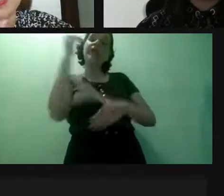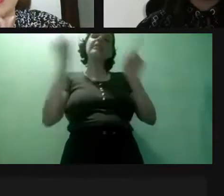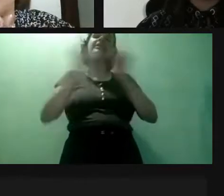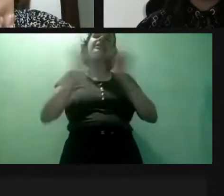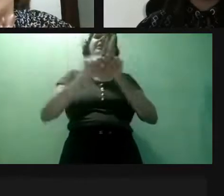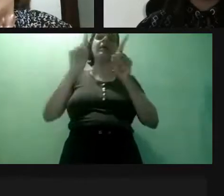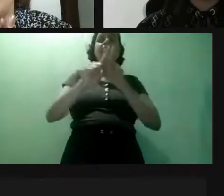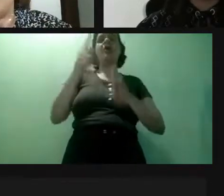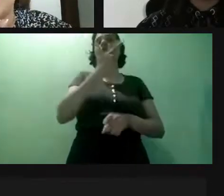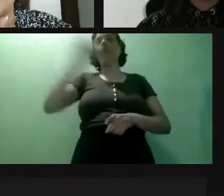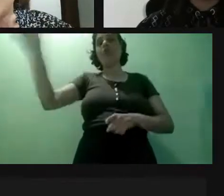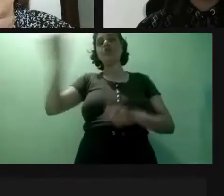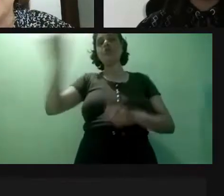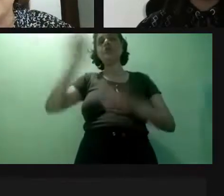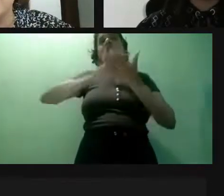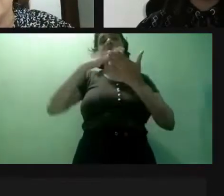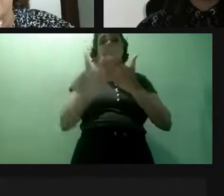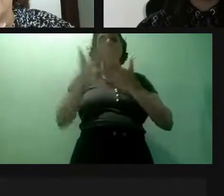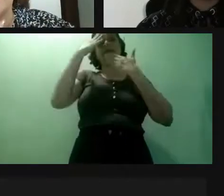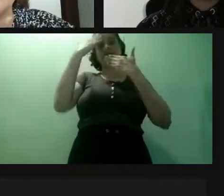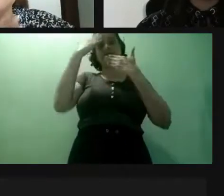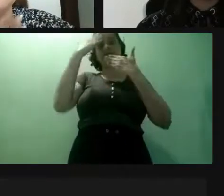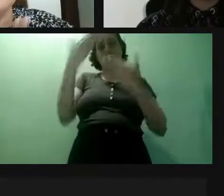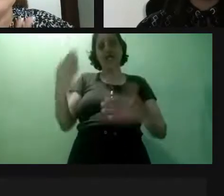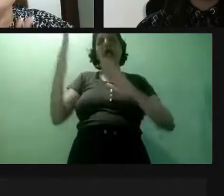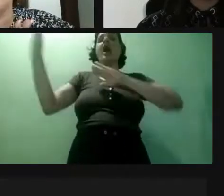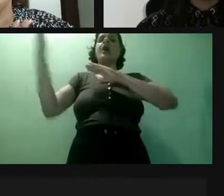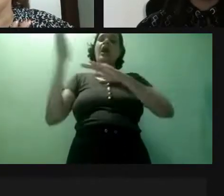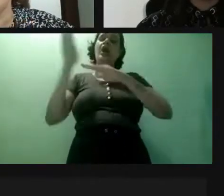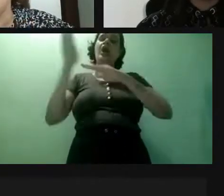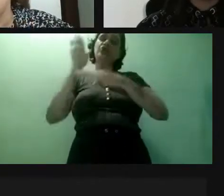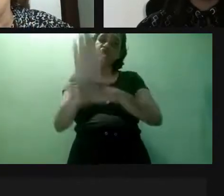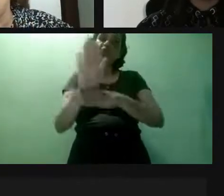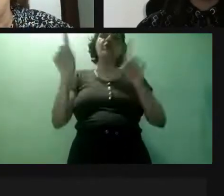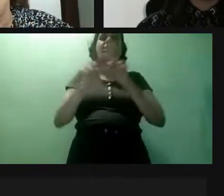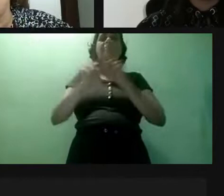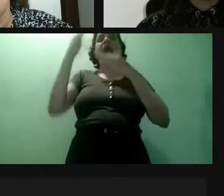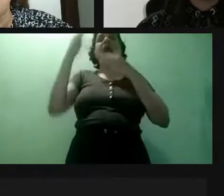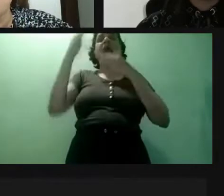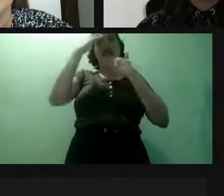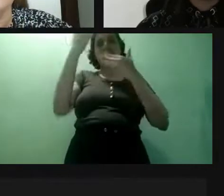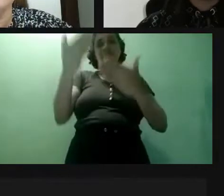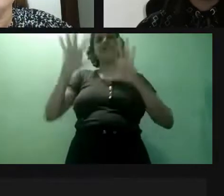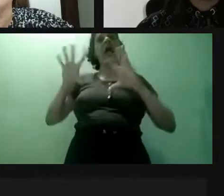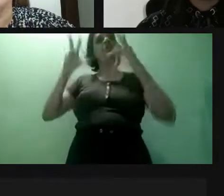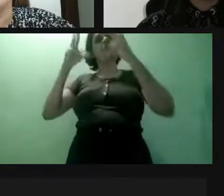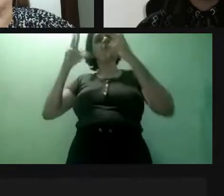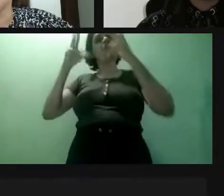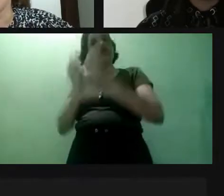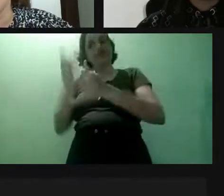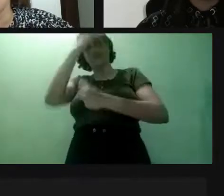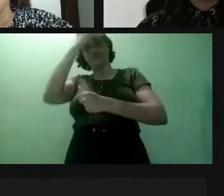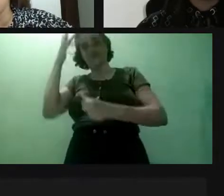conosco aí, contribuindo mais uma vez. Agradecer a todos vocês que estiveram conosco, né?